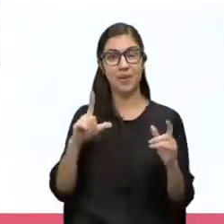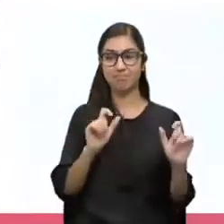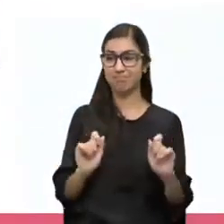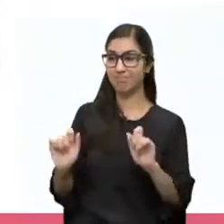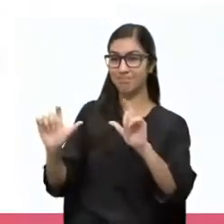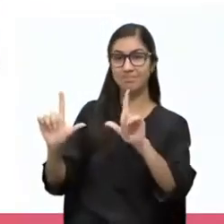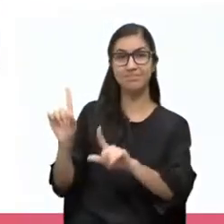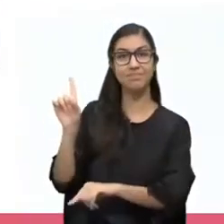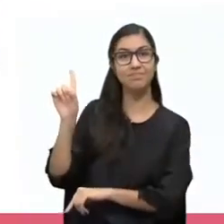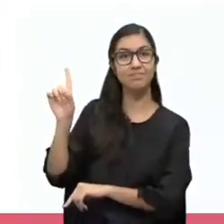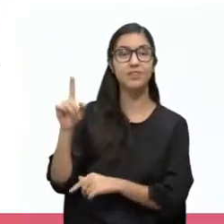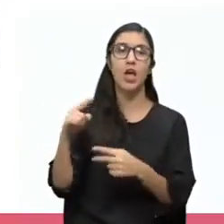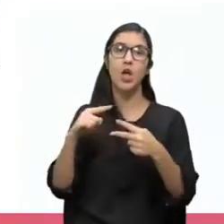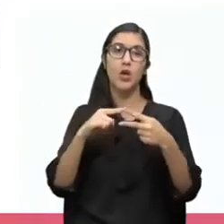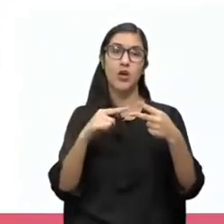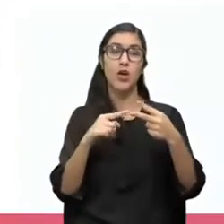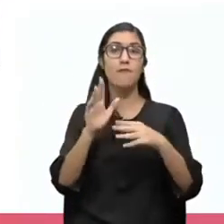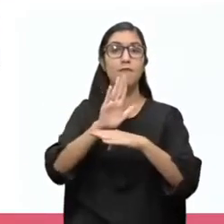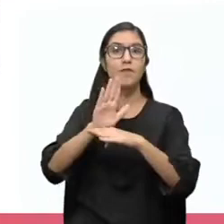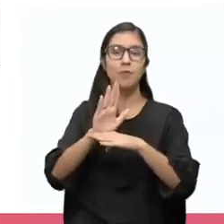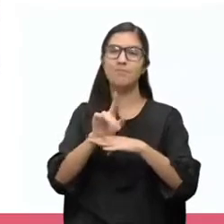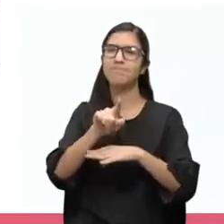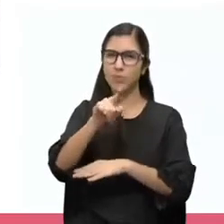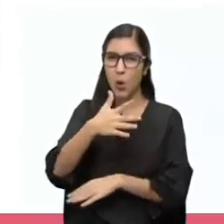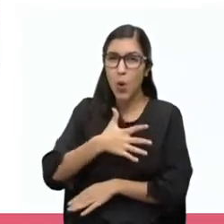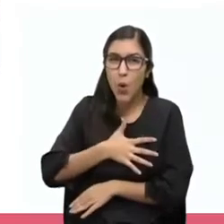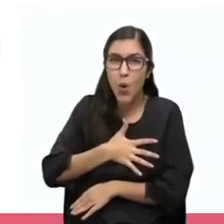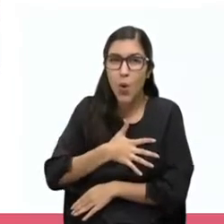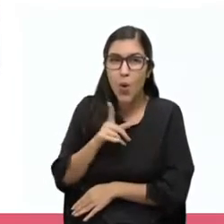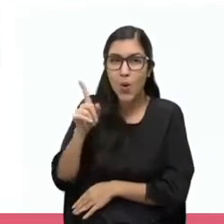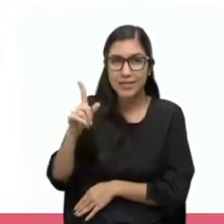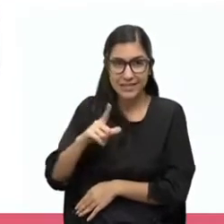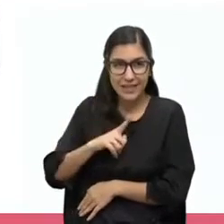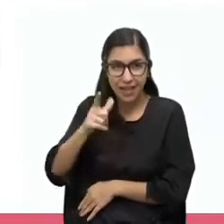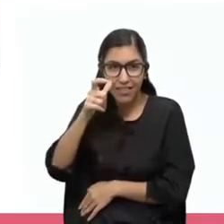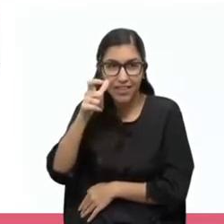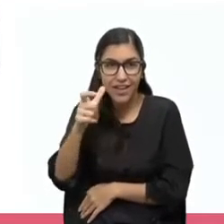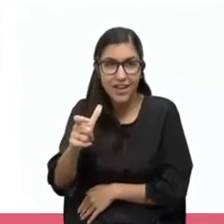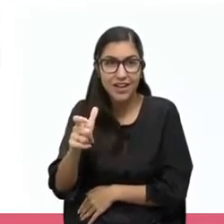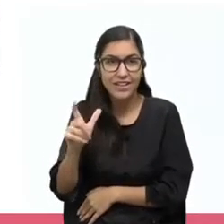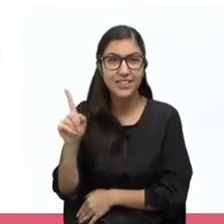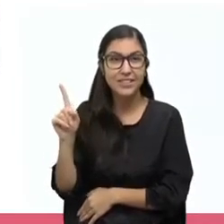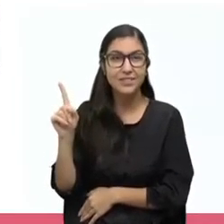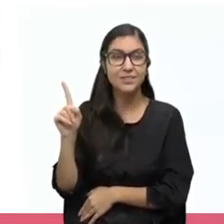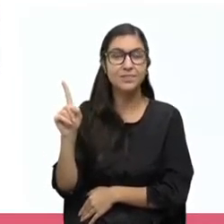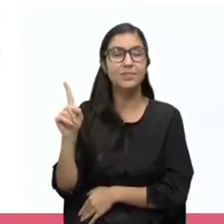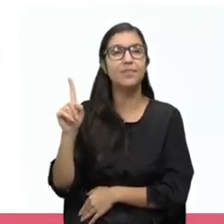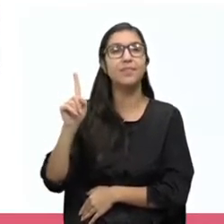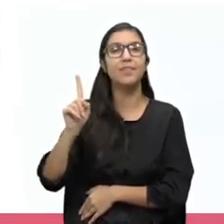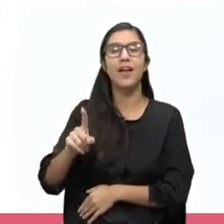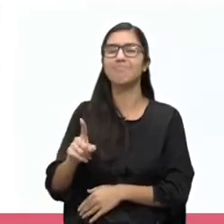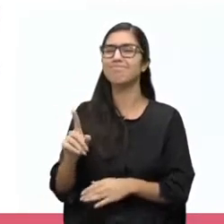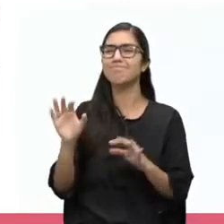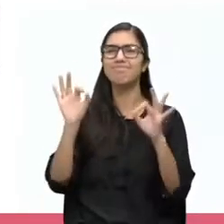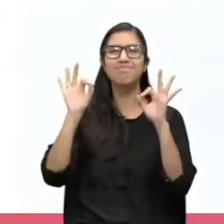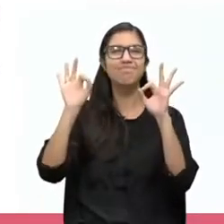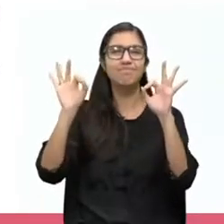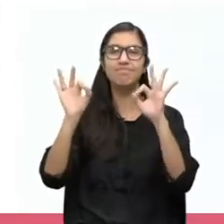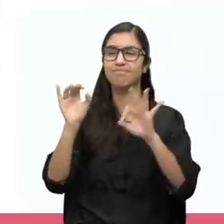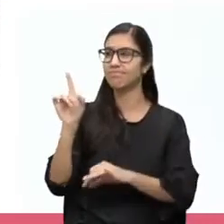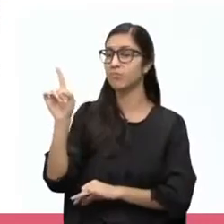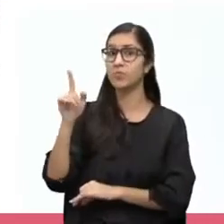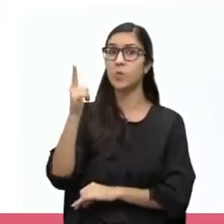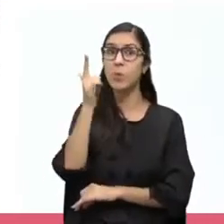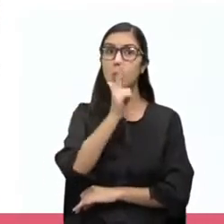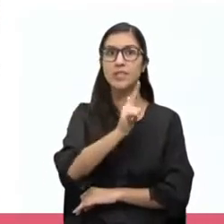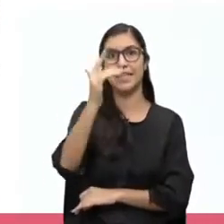para vocês 2 filmes para quem gostou e se interessou pela área, que são assim, peças-chave para que vocês